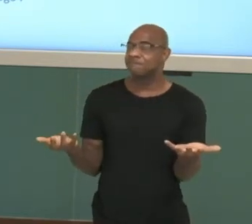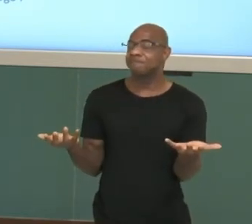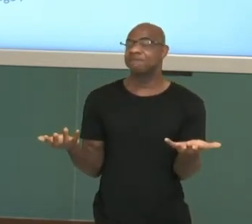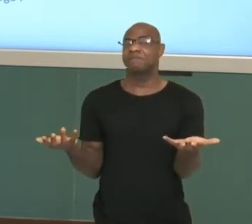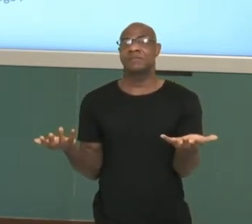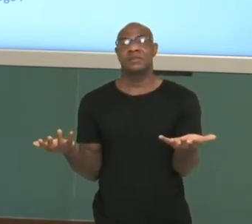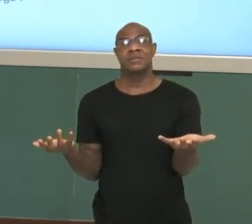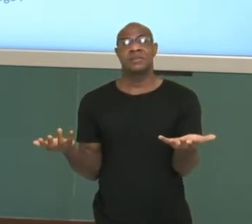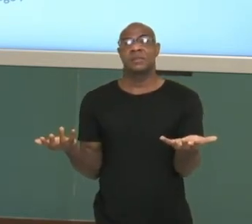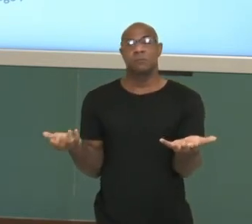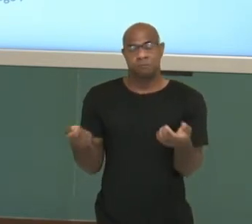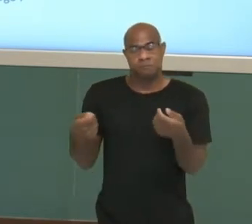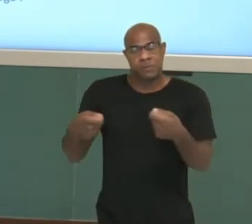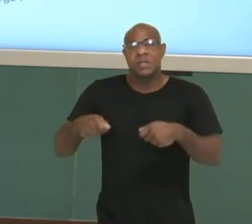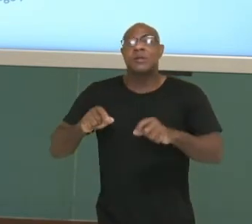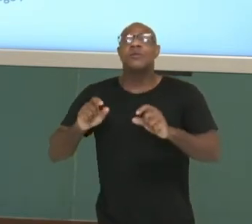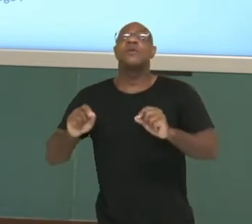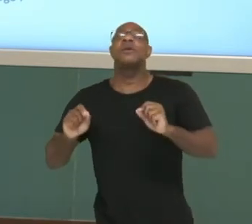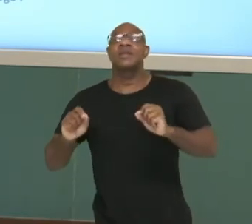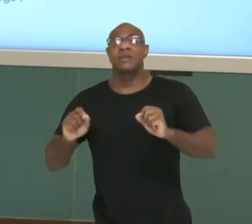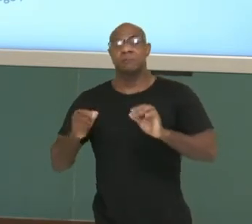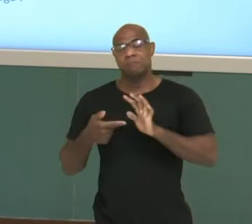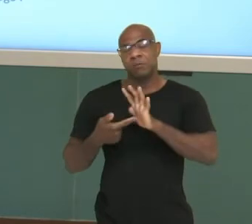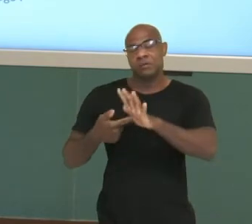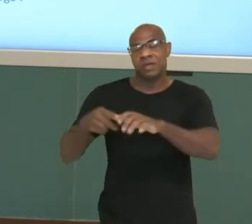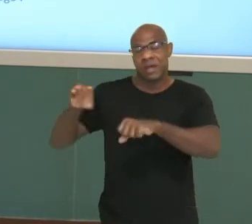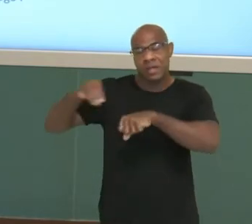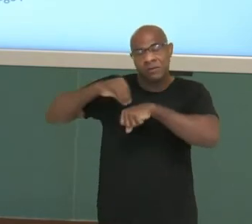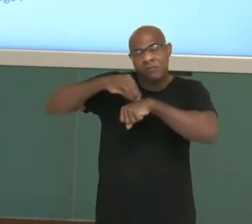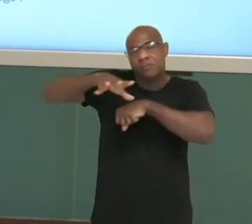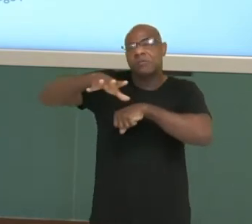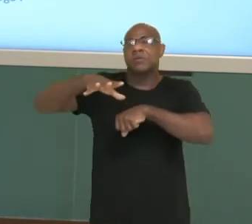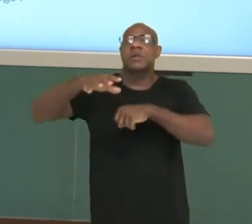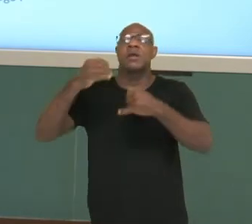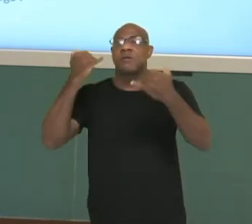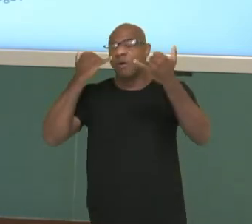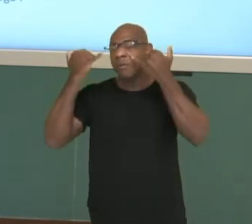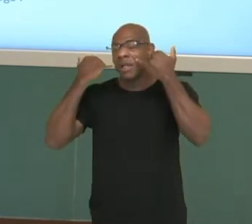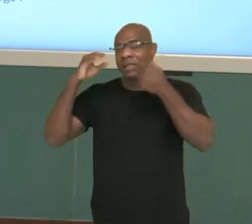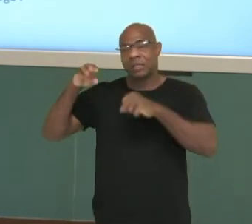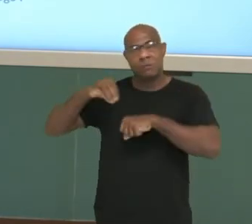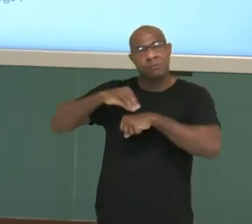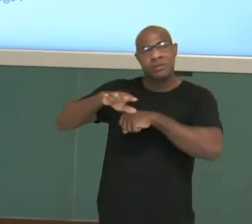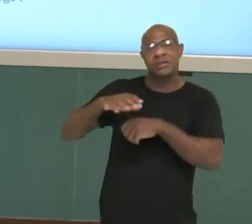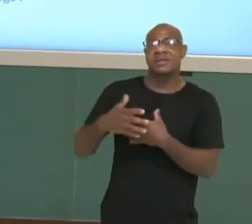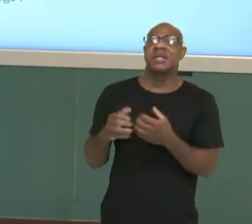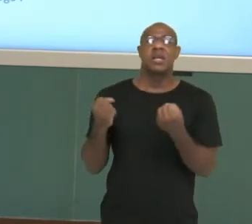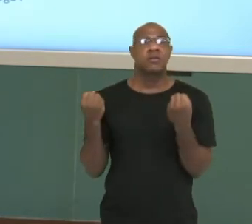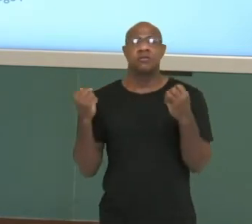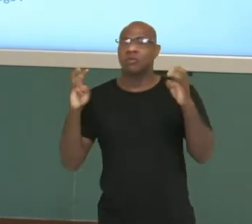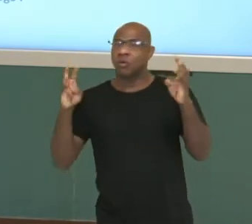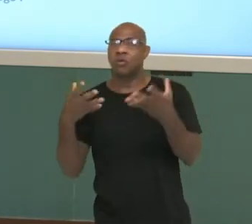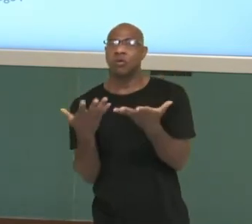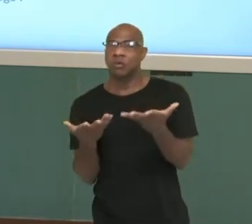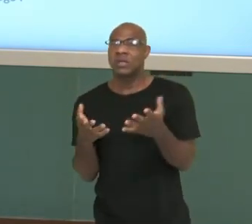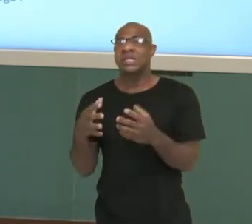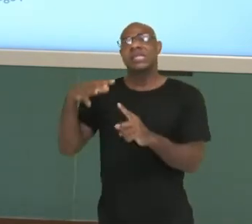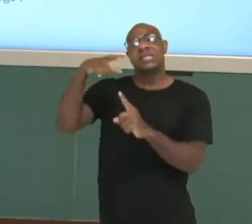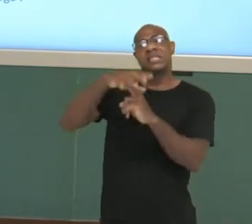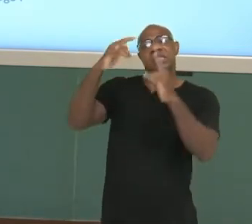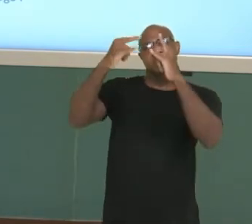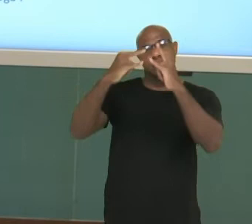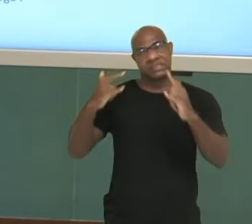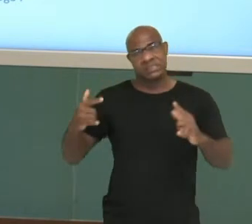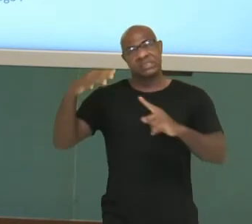com precisão, nos transmitindo uma informação, né? Em shows, né? Nos circos, em